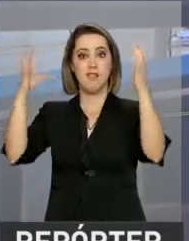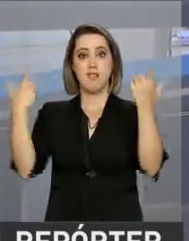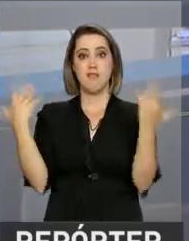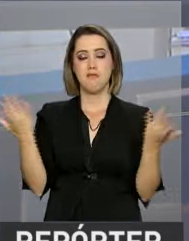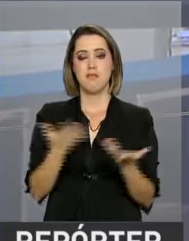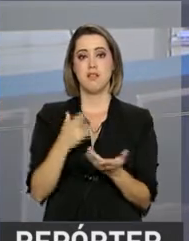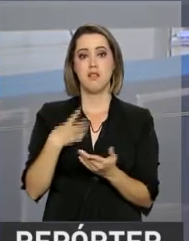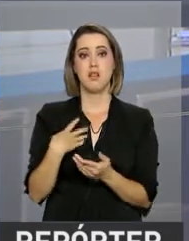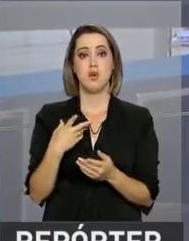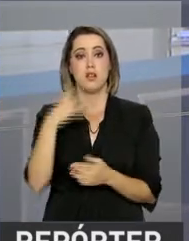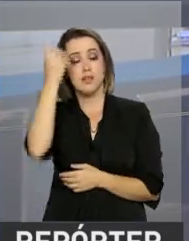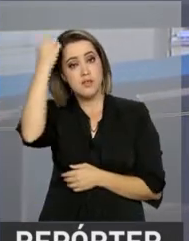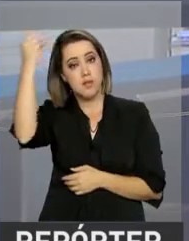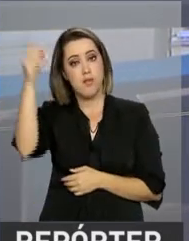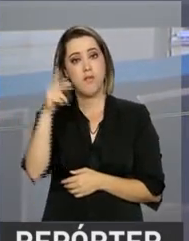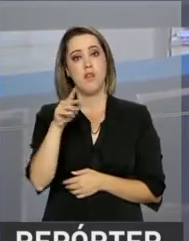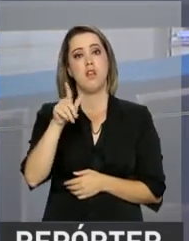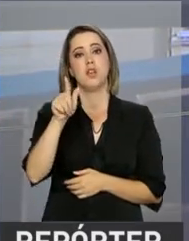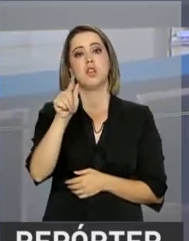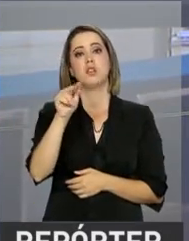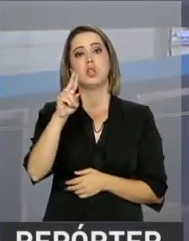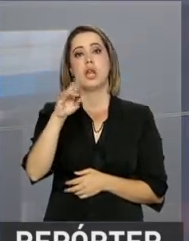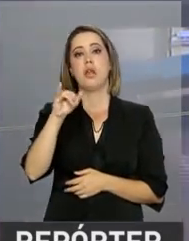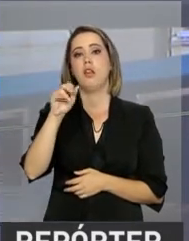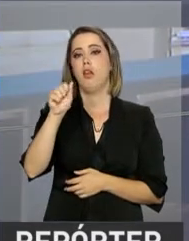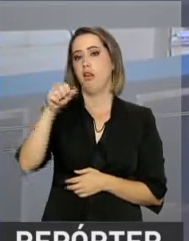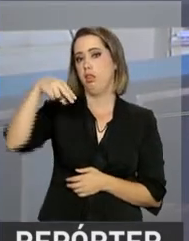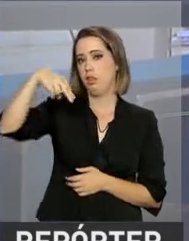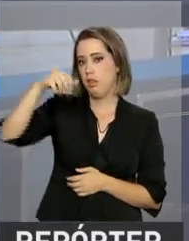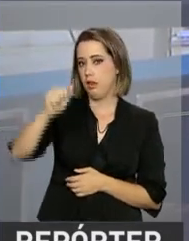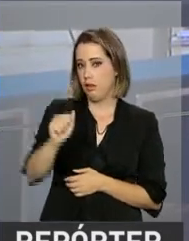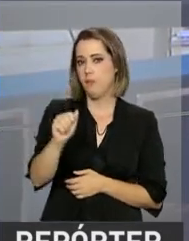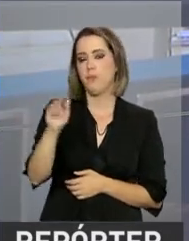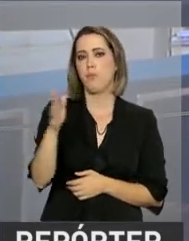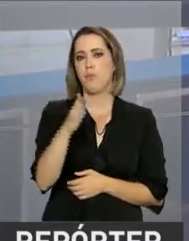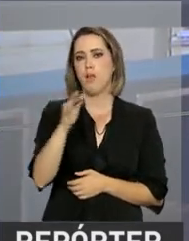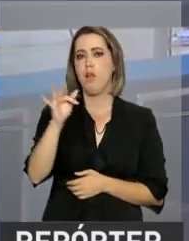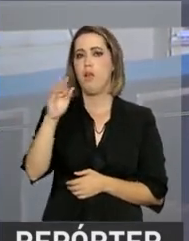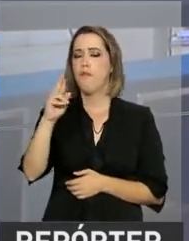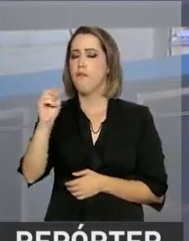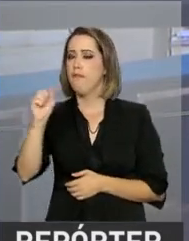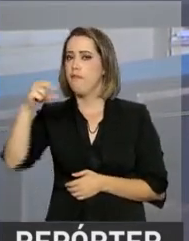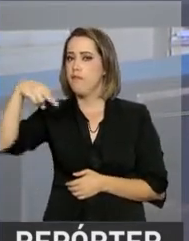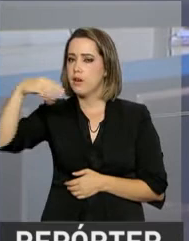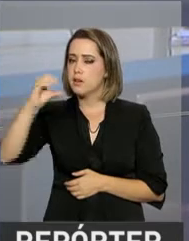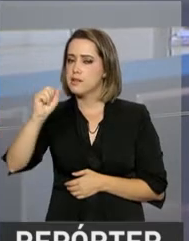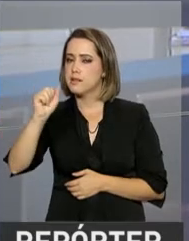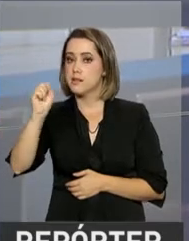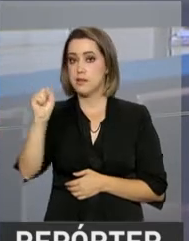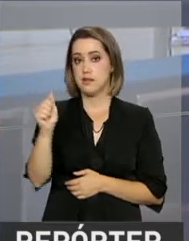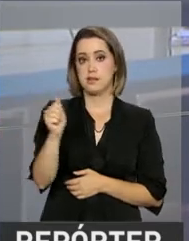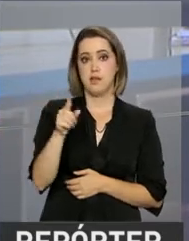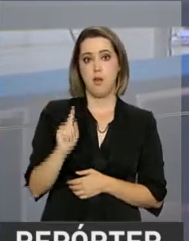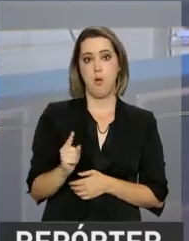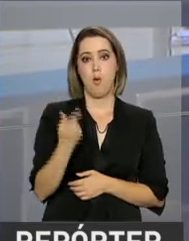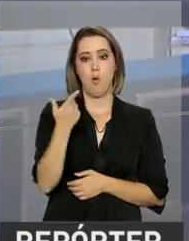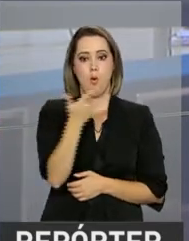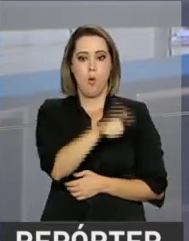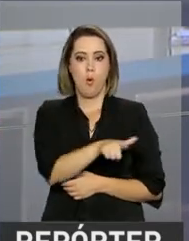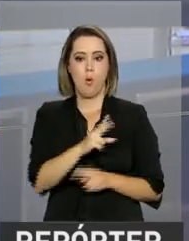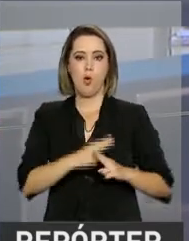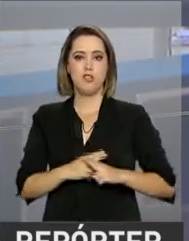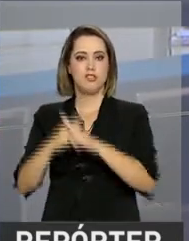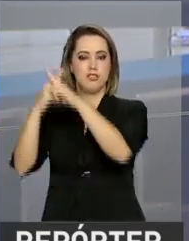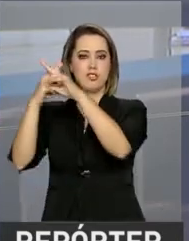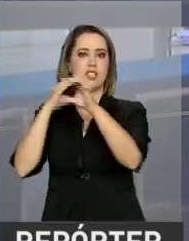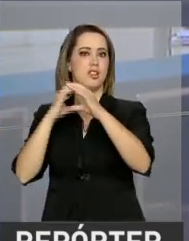vão até a Guiana Francesa acompanhar o lançamento de outro equipamento, o primeiro satélite geoestacionário de defesa e comunicações